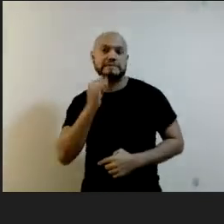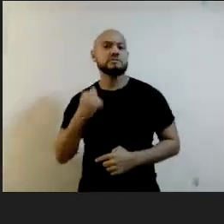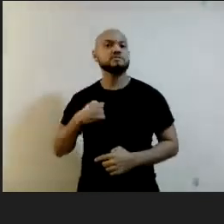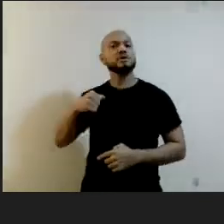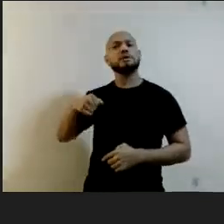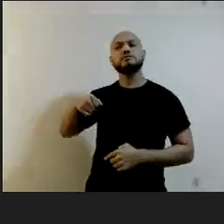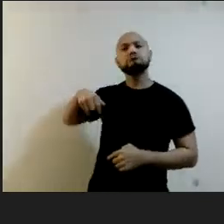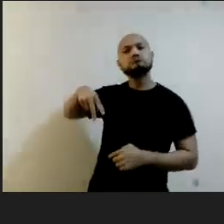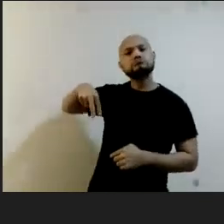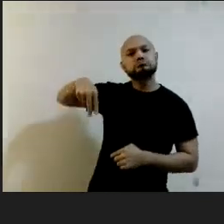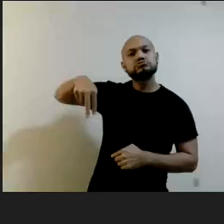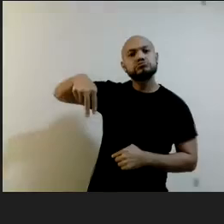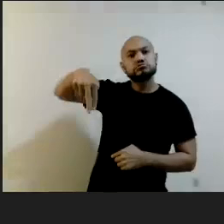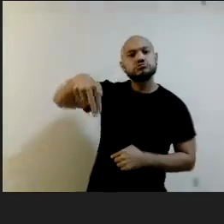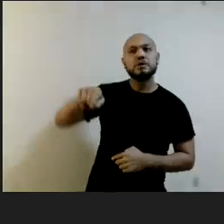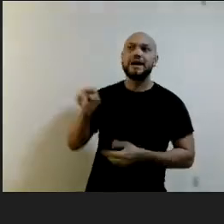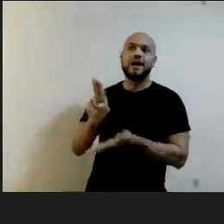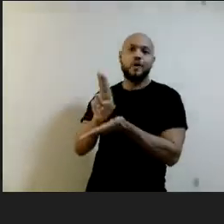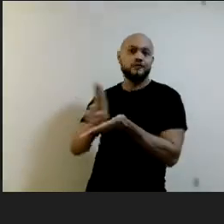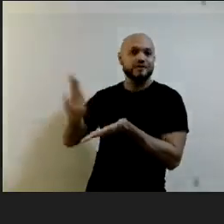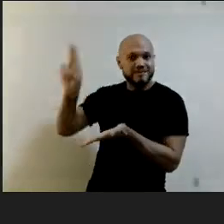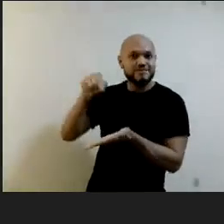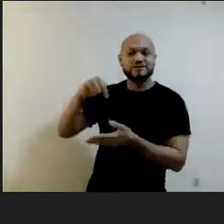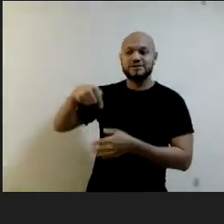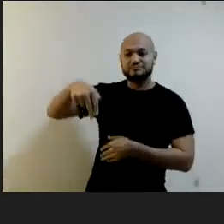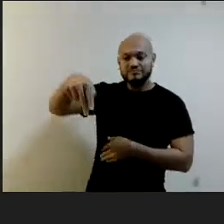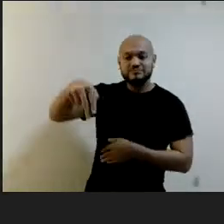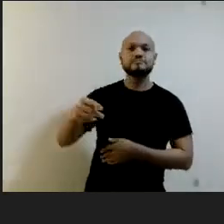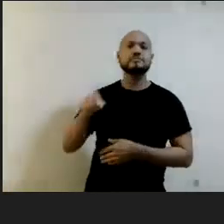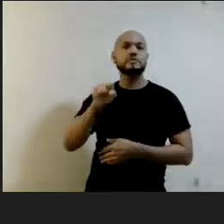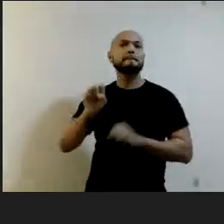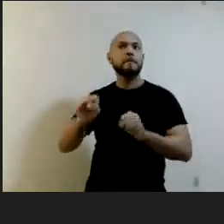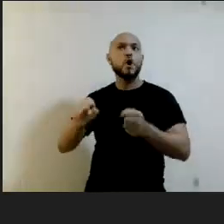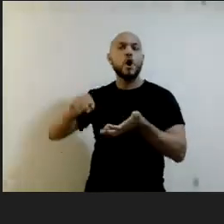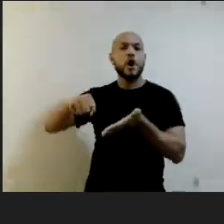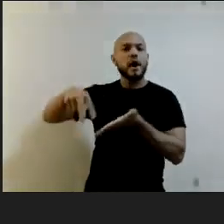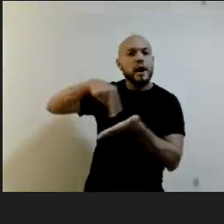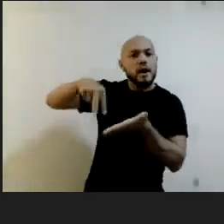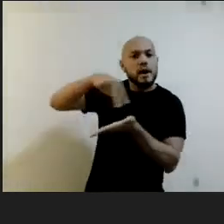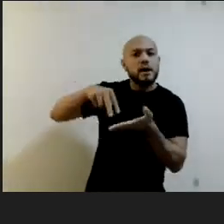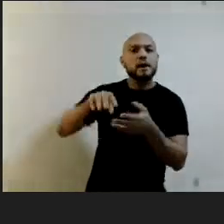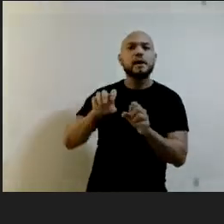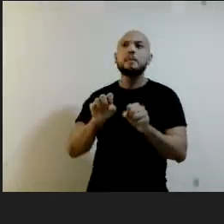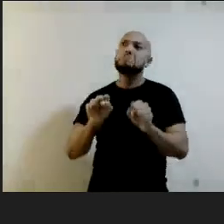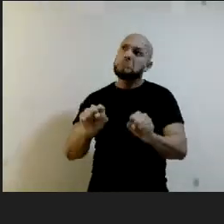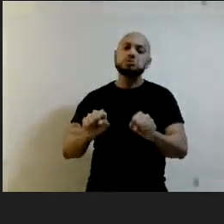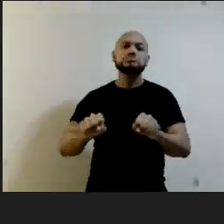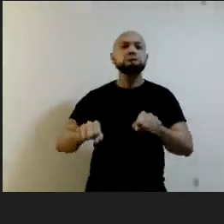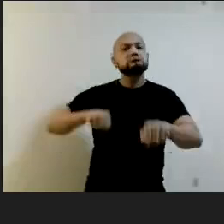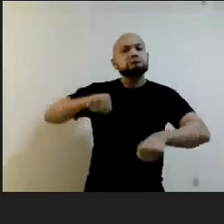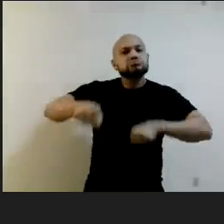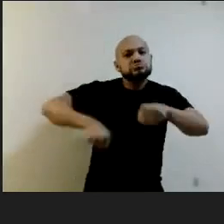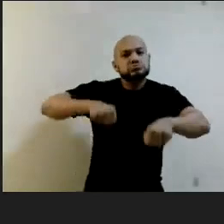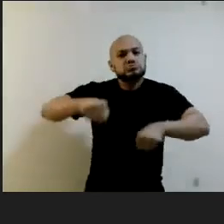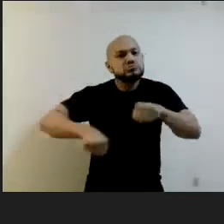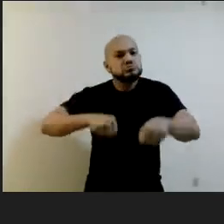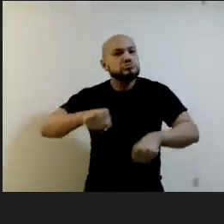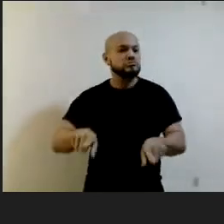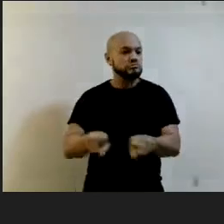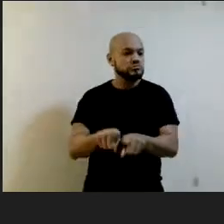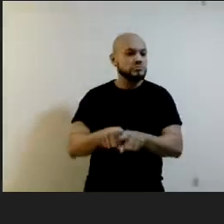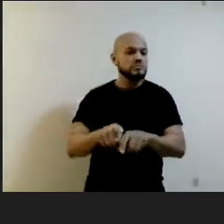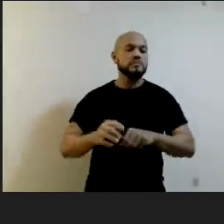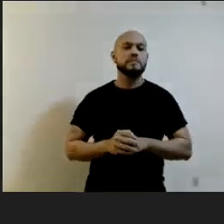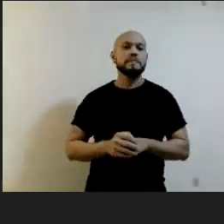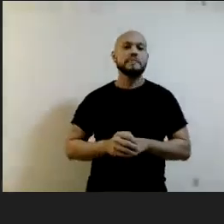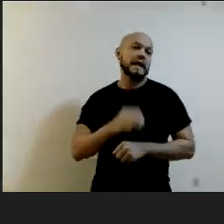sua universidade, você pode dançar, você pode andar de bicicleta. Ao invés de você pegar um